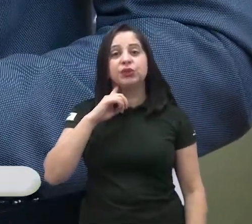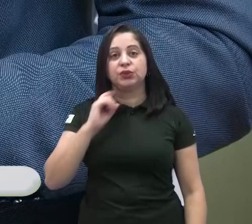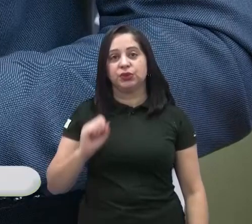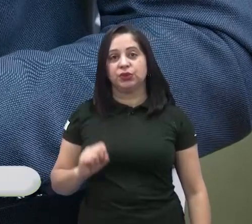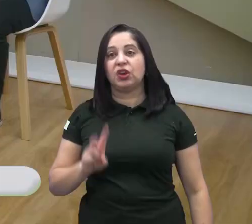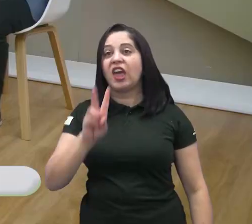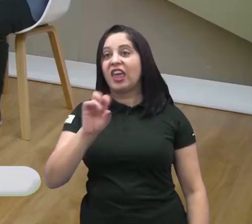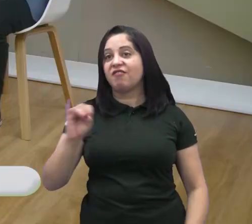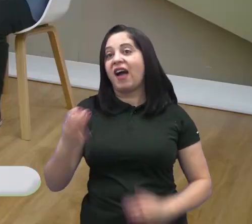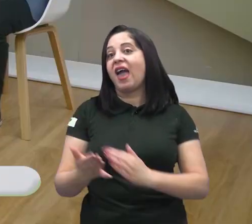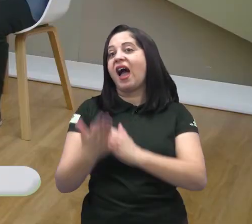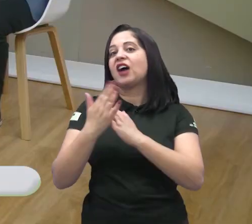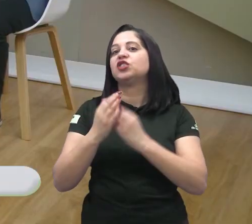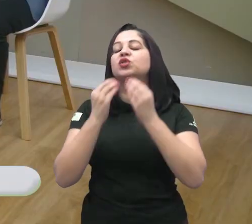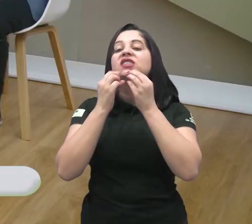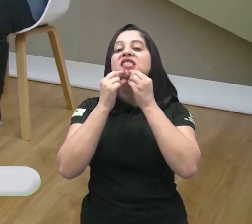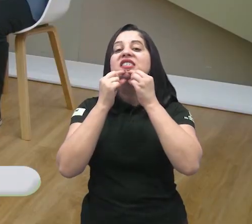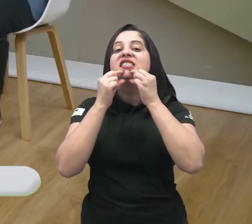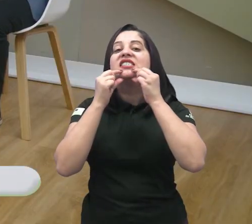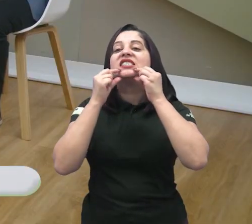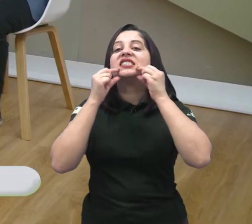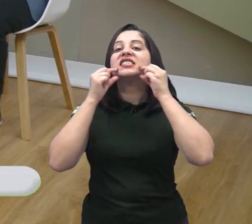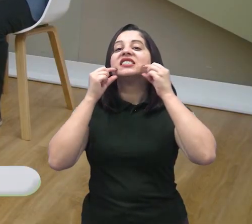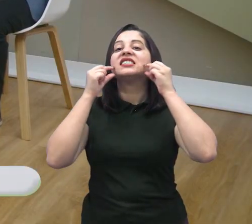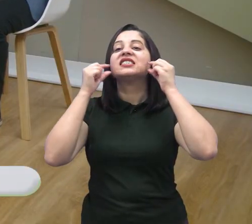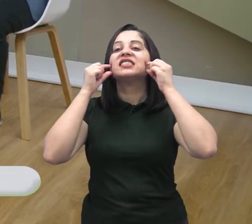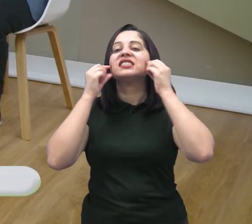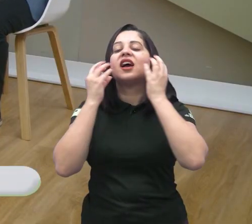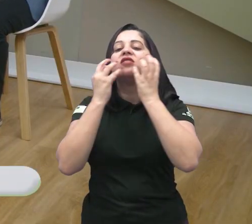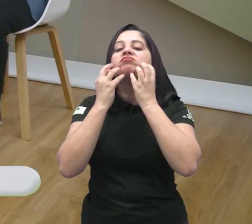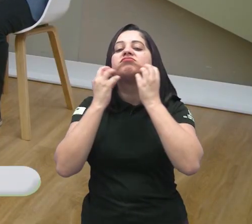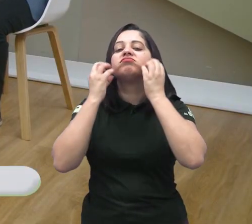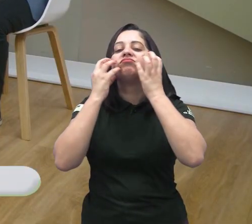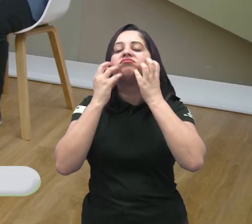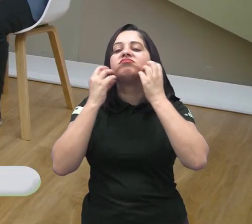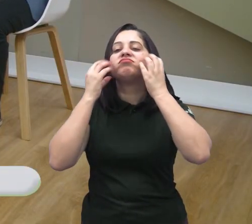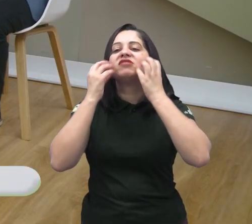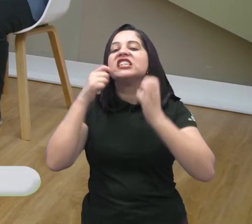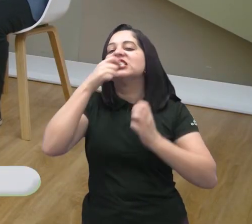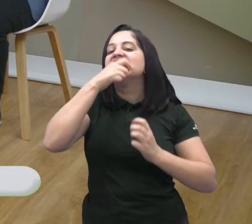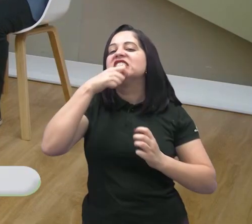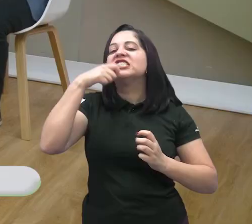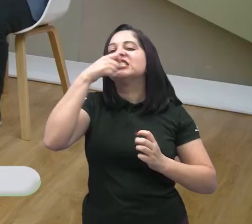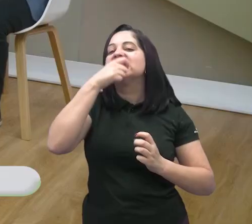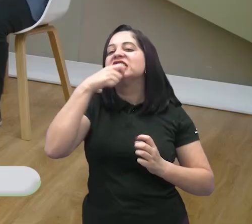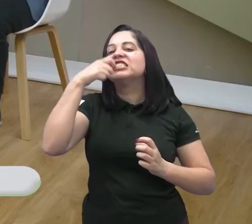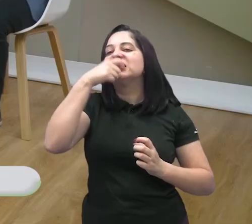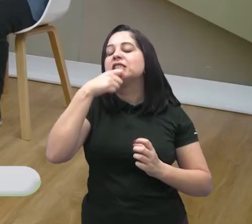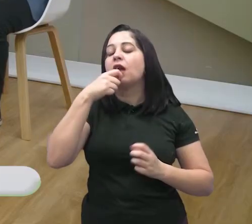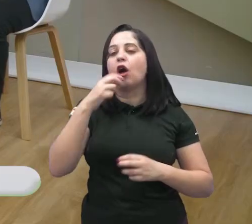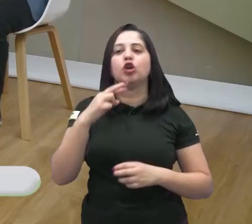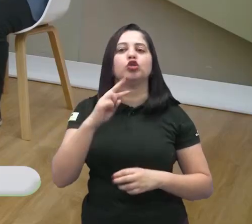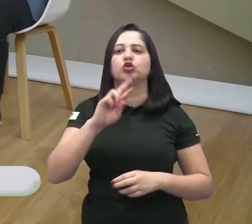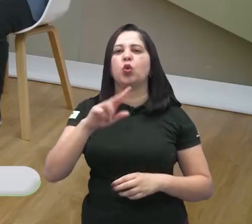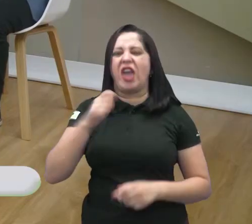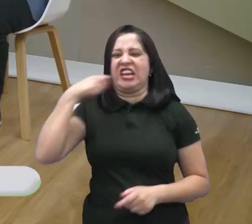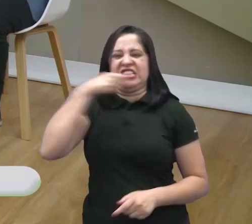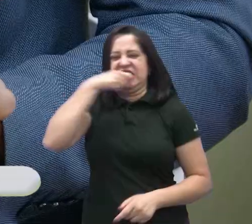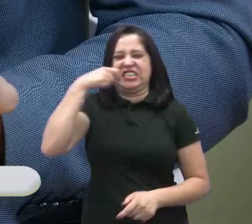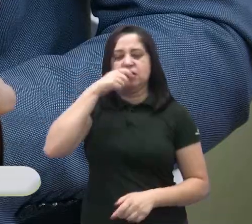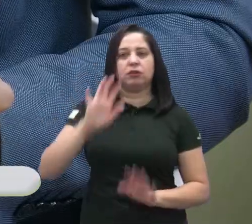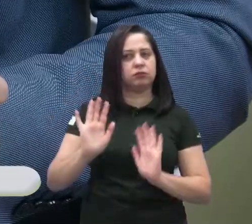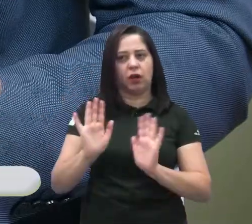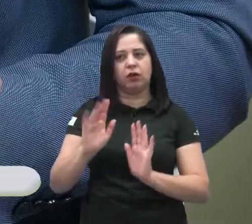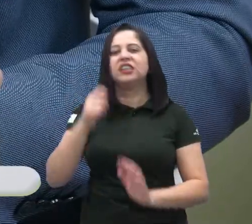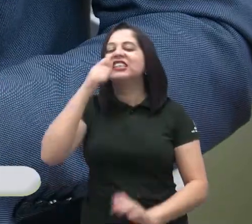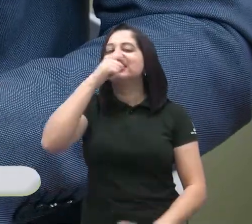nossa gengiva. O termo técnico correto é massageie a sua gengiva, não detone a sua gengiva. Então,